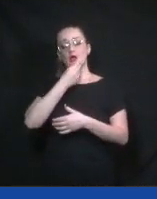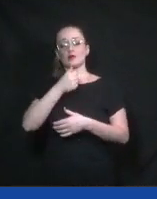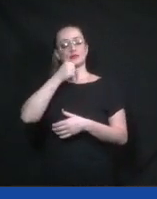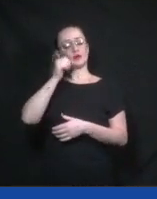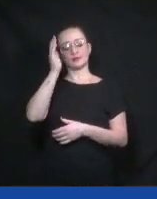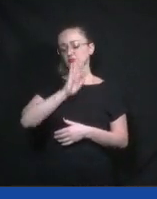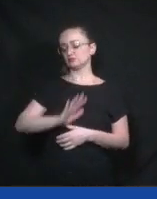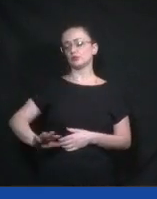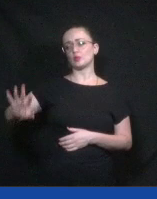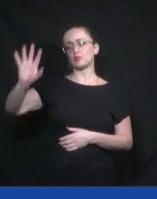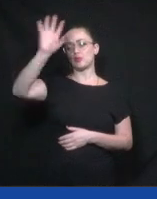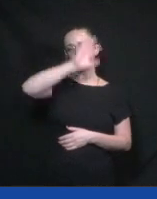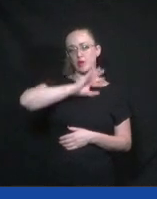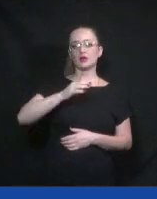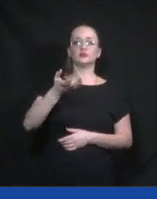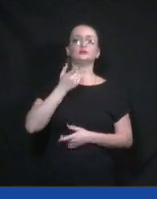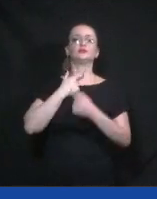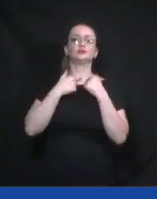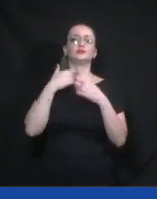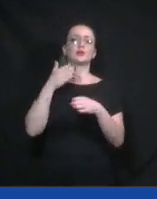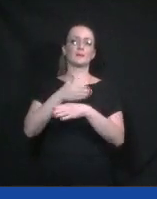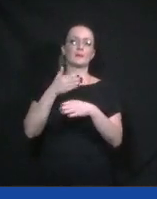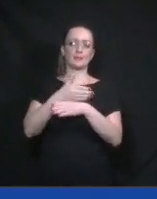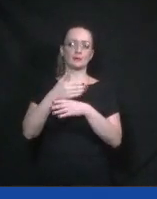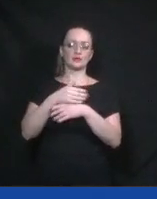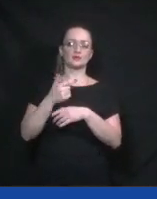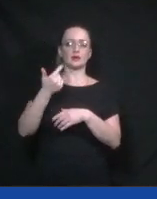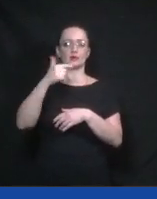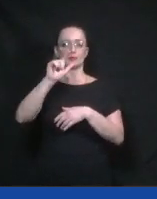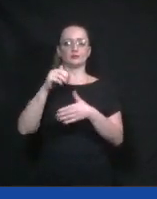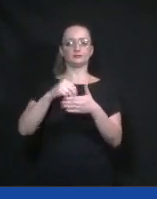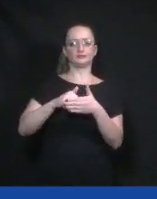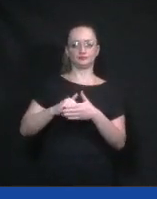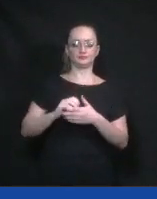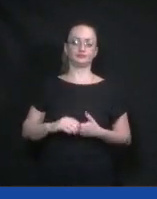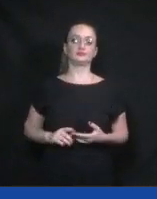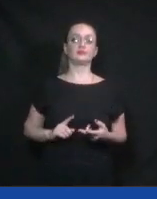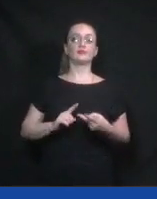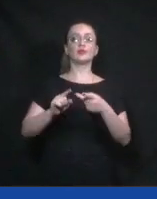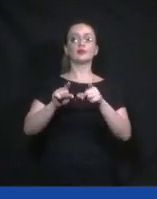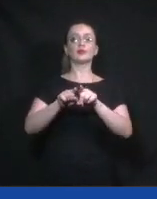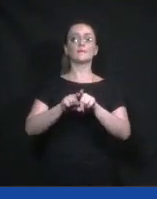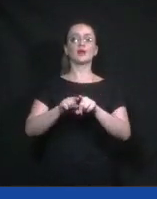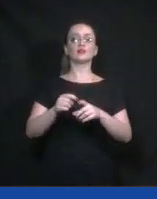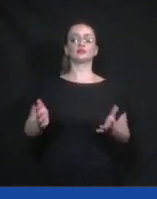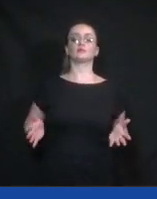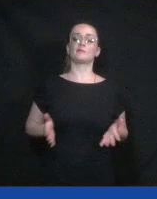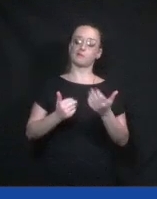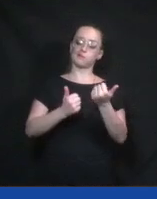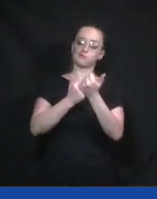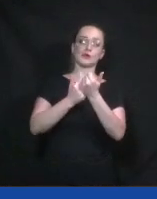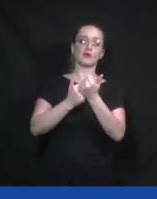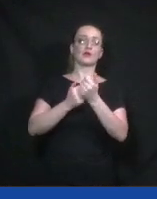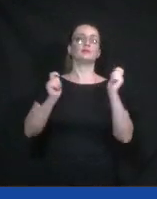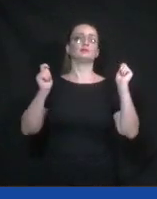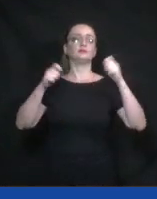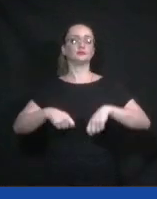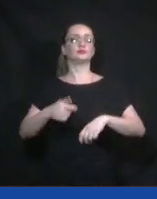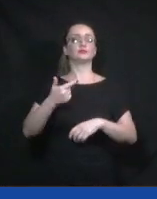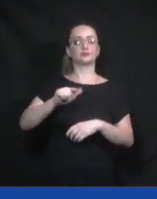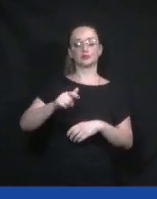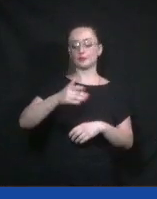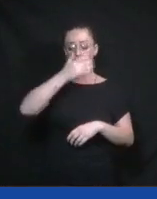mulheres do Brasil inteiro que queiram disputar eleições no próximo ciclo eleitoral como ajudando apoiando e potencializando